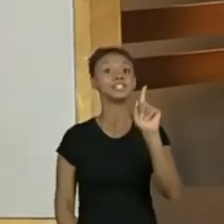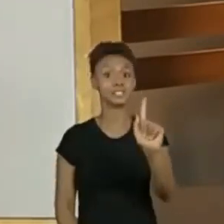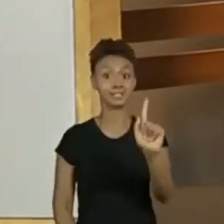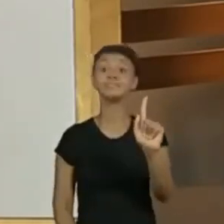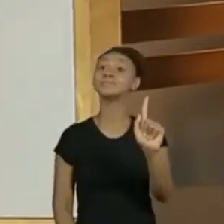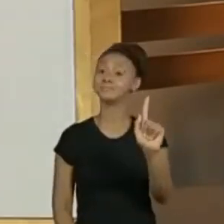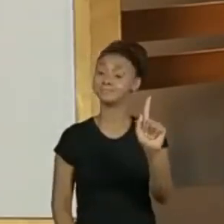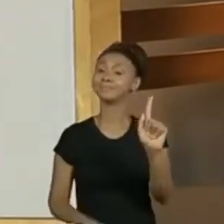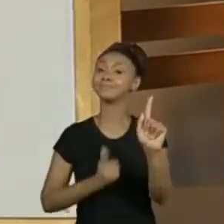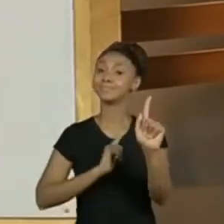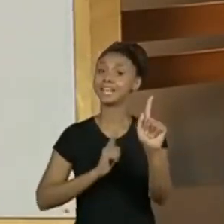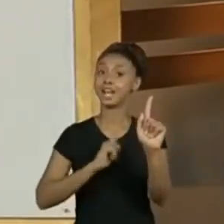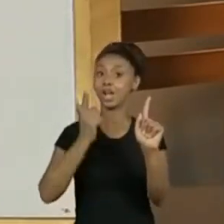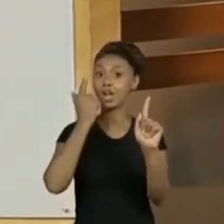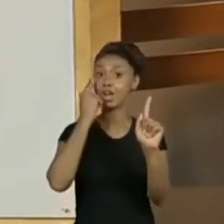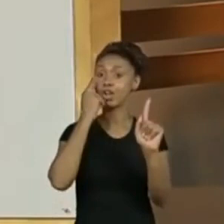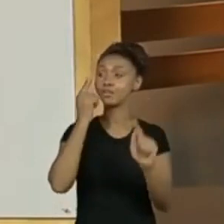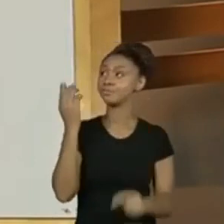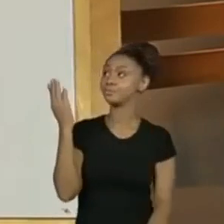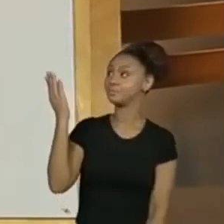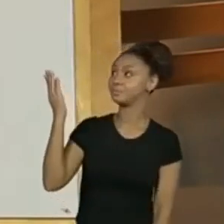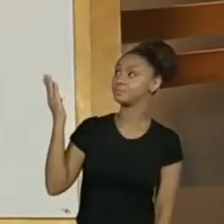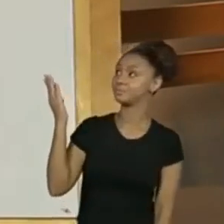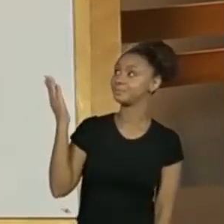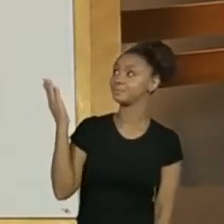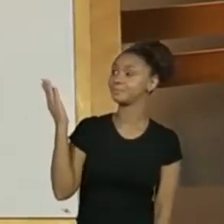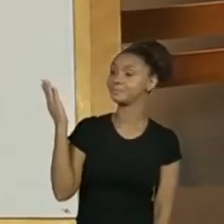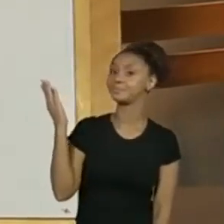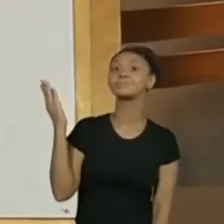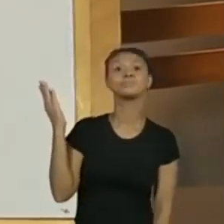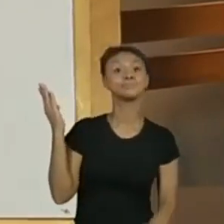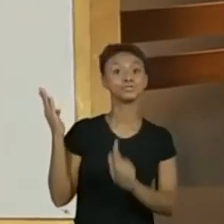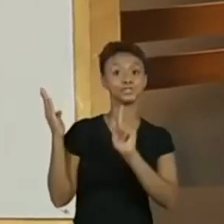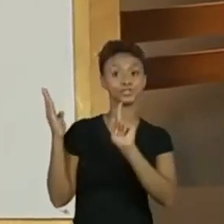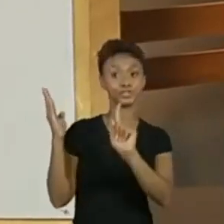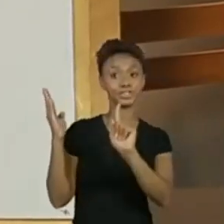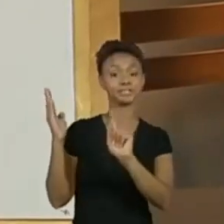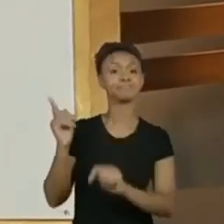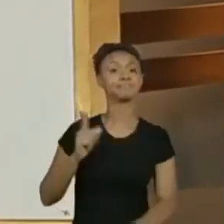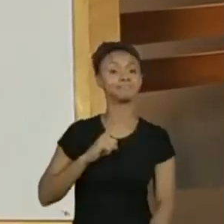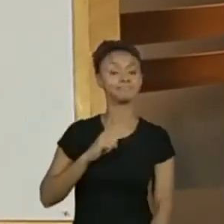ó. Jogo tem G.